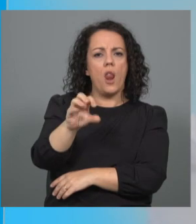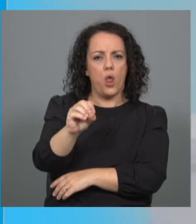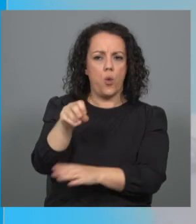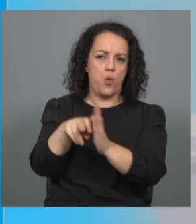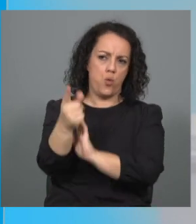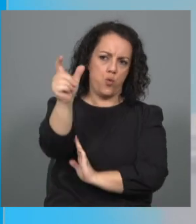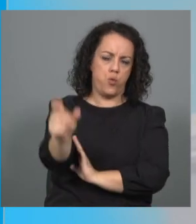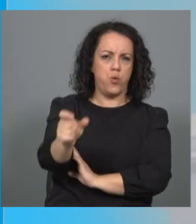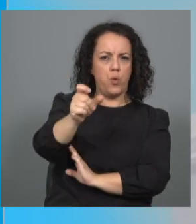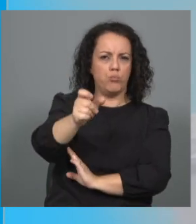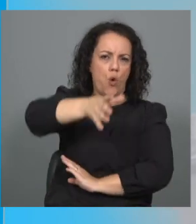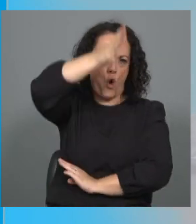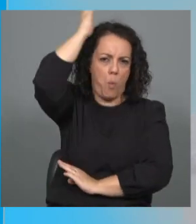romano,